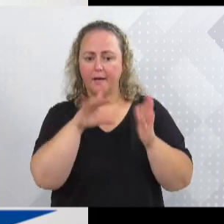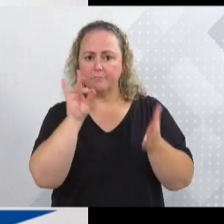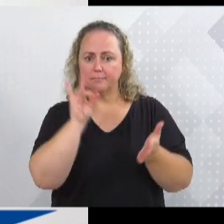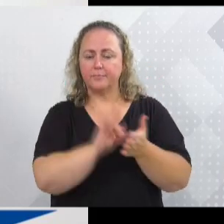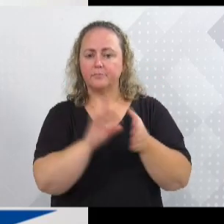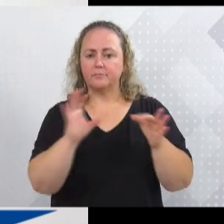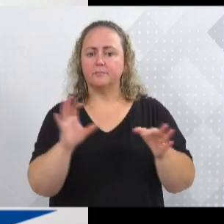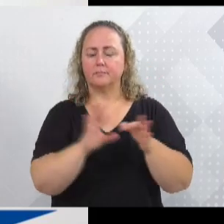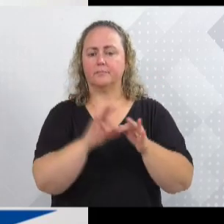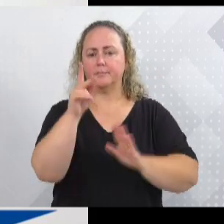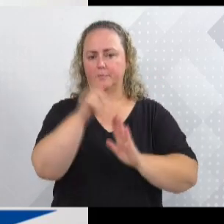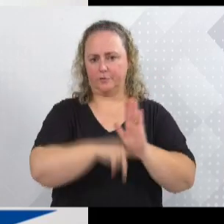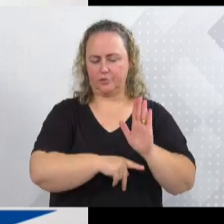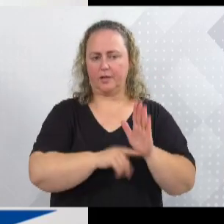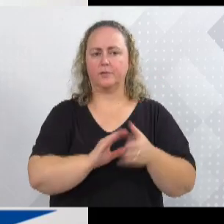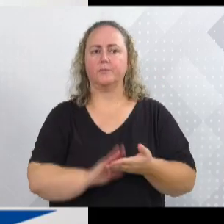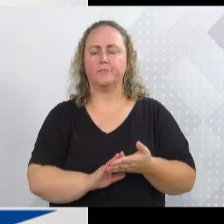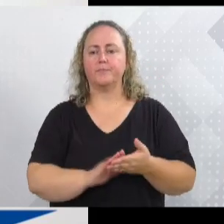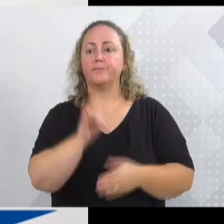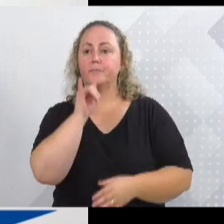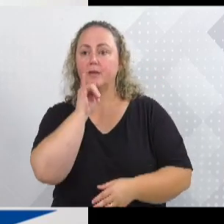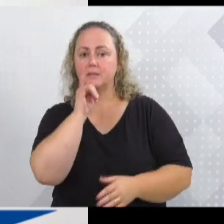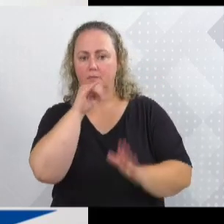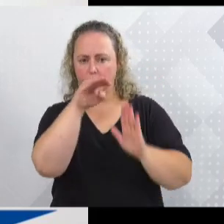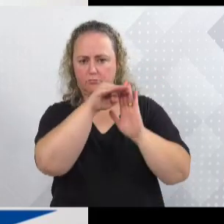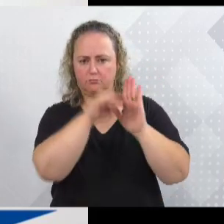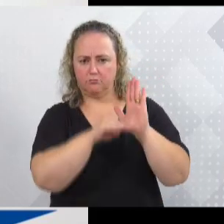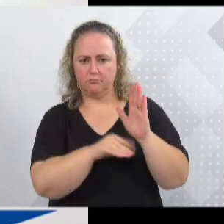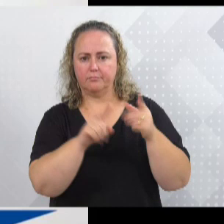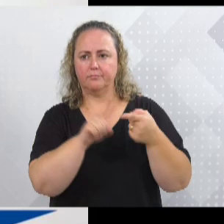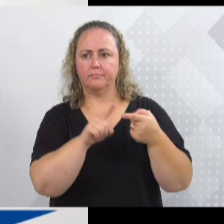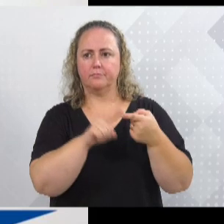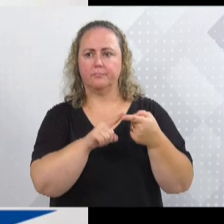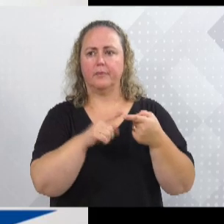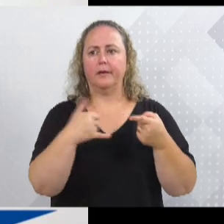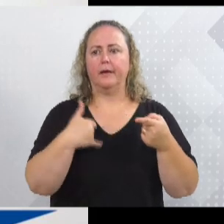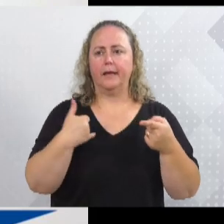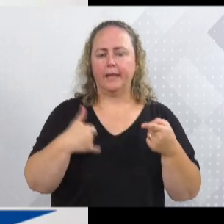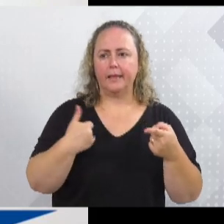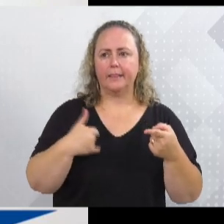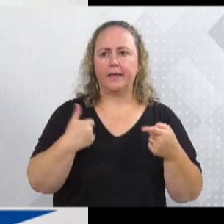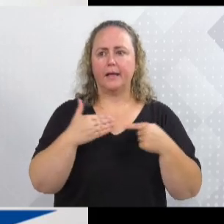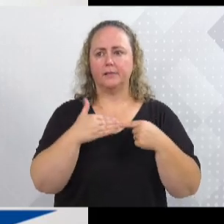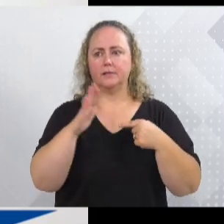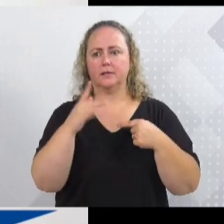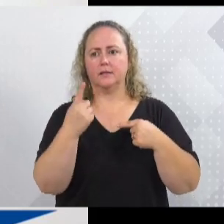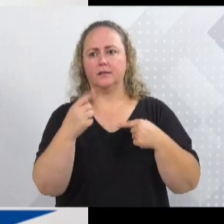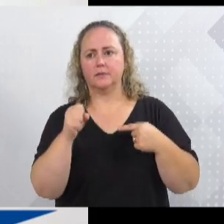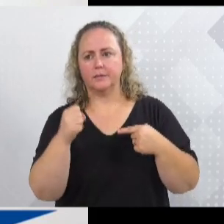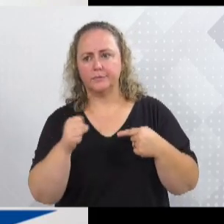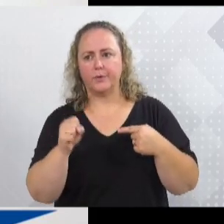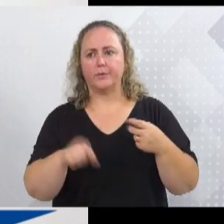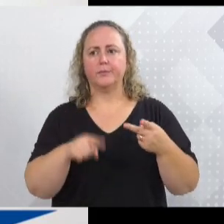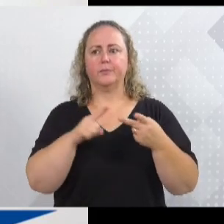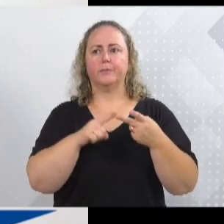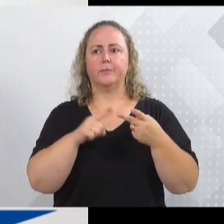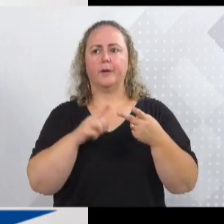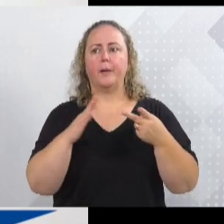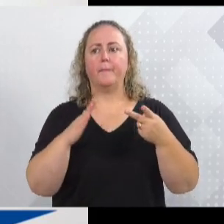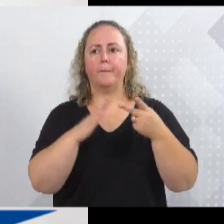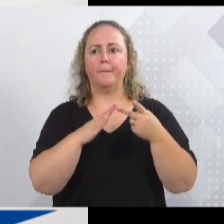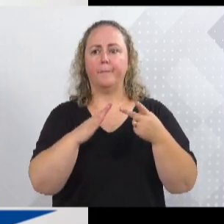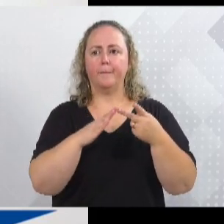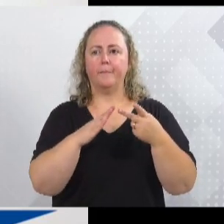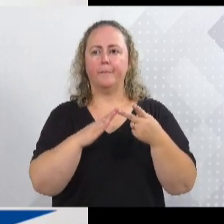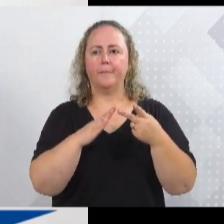projeto. Então, alguns critérios estão descritos ali, mas, basicamente, ele precisa ter mais de 18 anos, ter